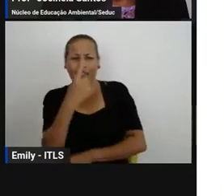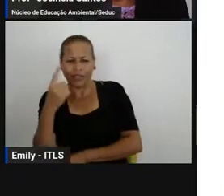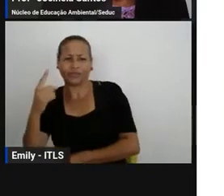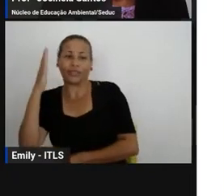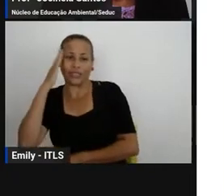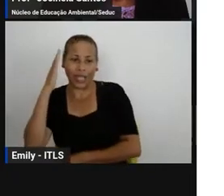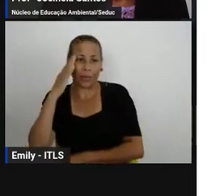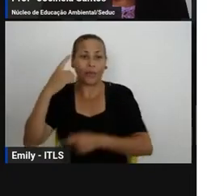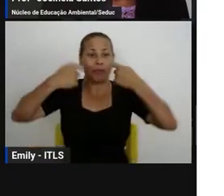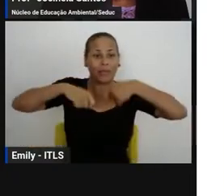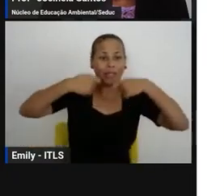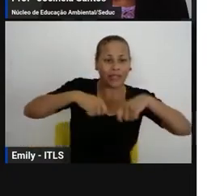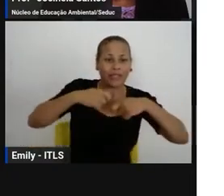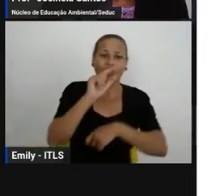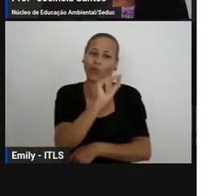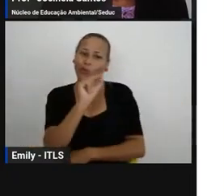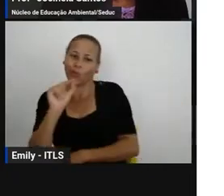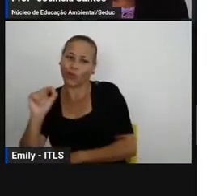e